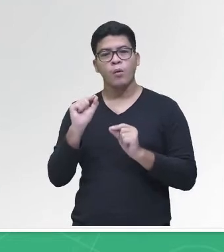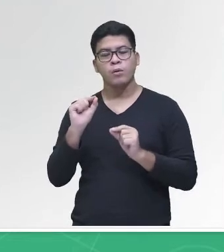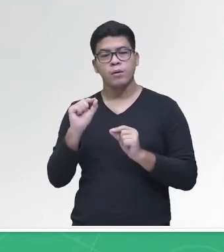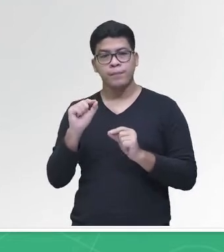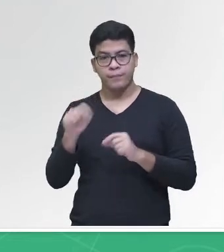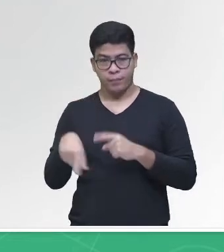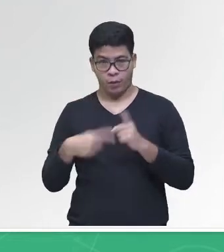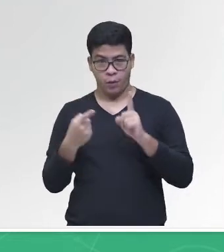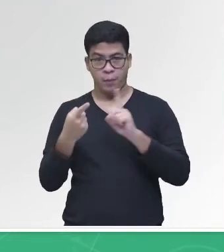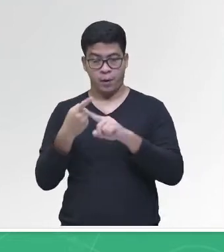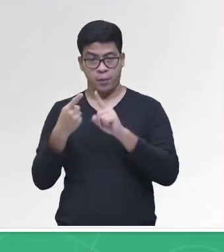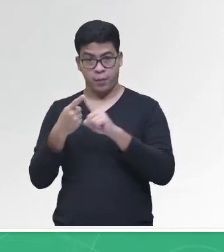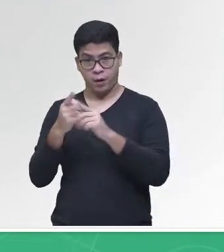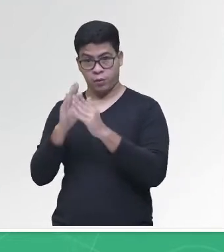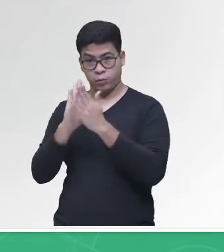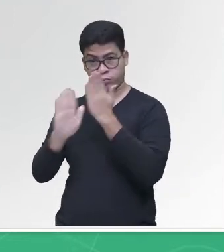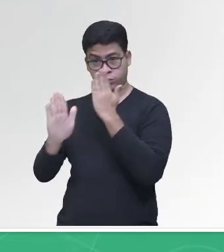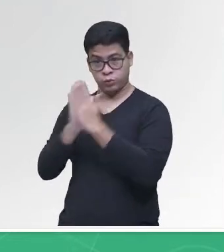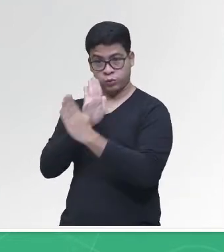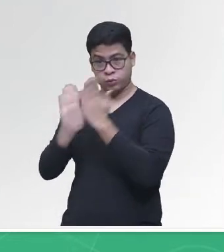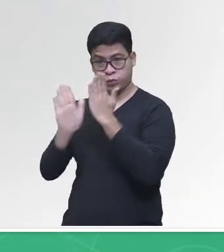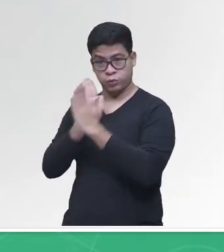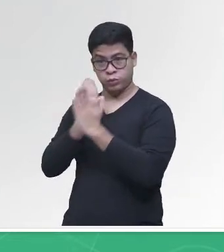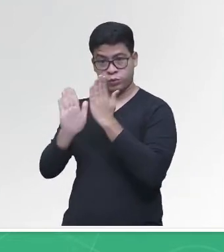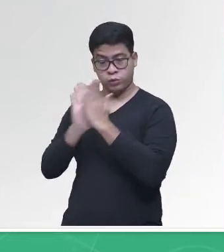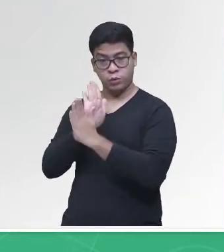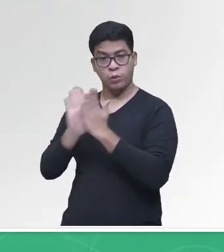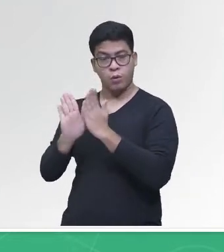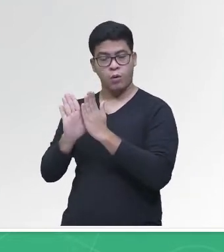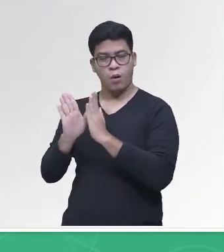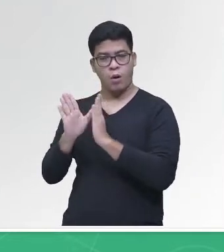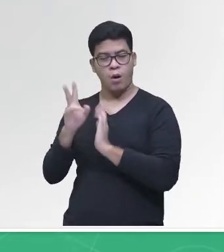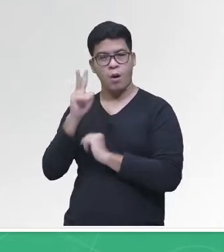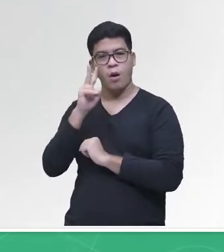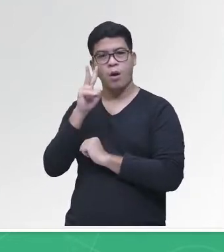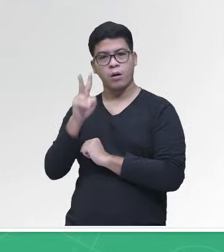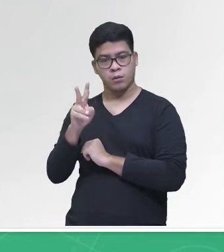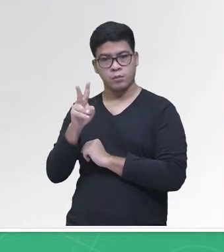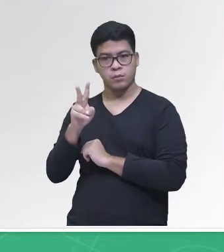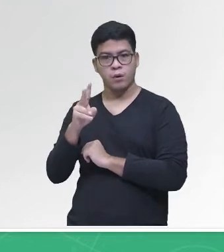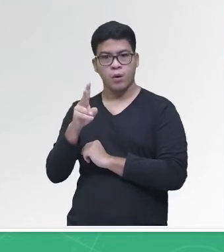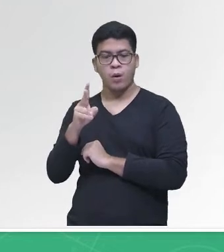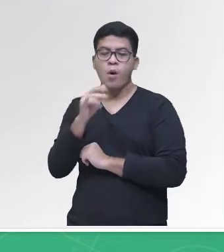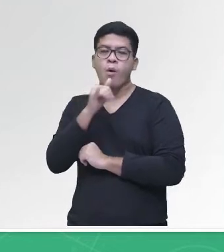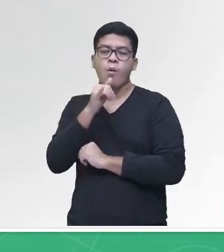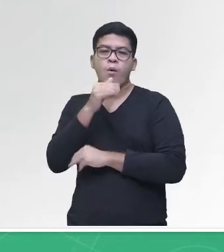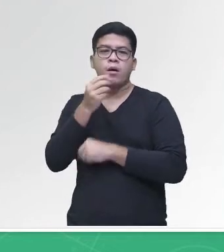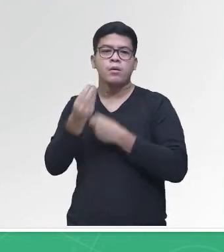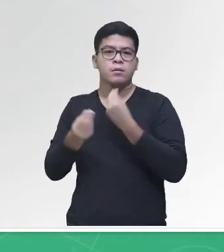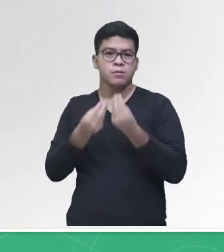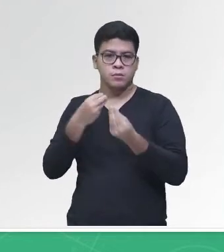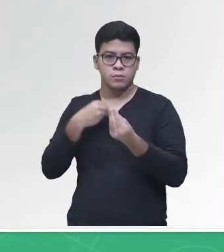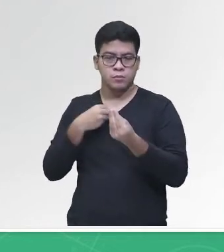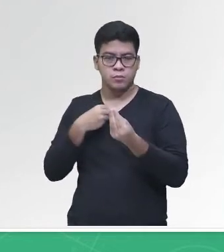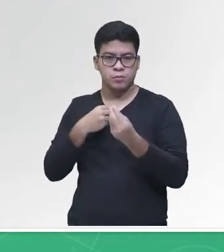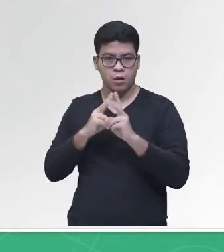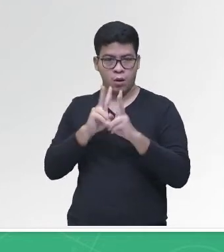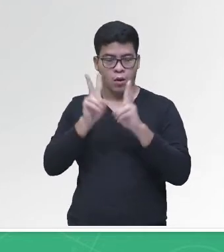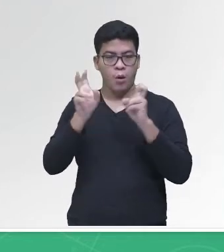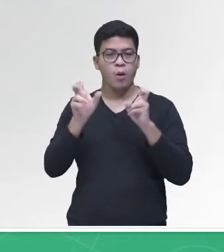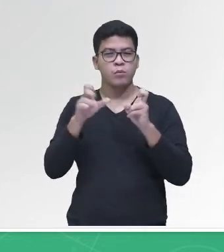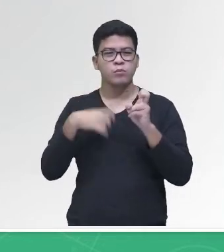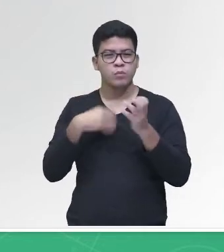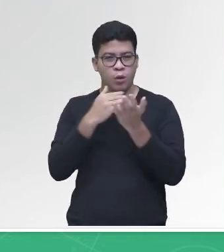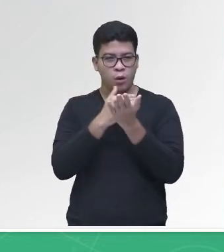A eletrização por atrito, nós temos aqui, primeiramente, condições iniciais.